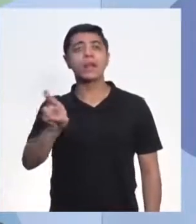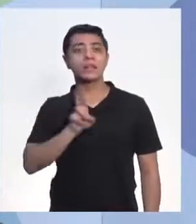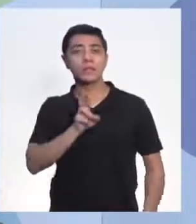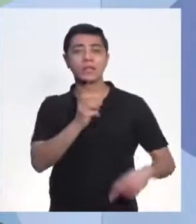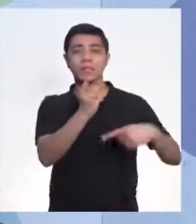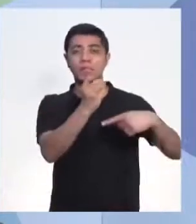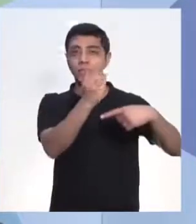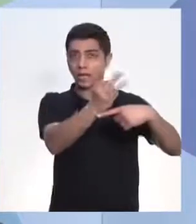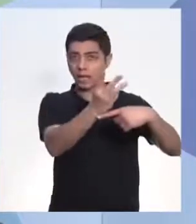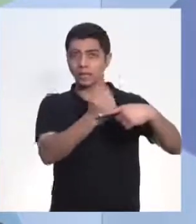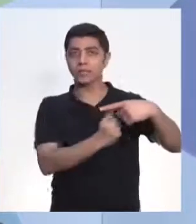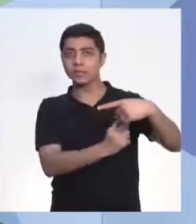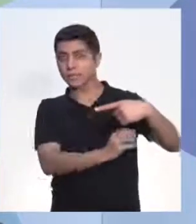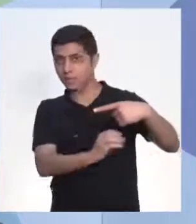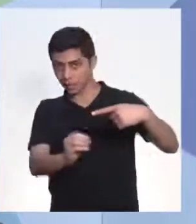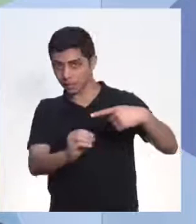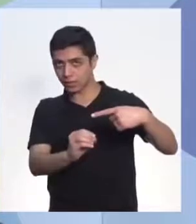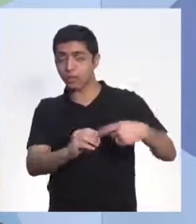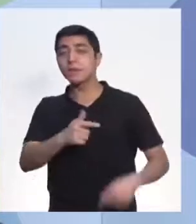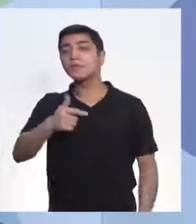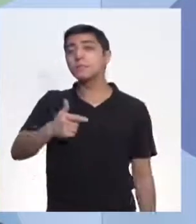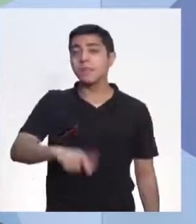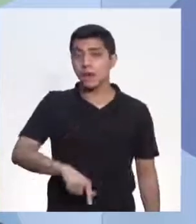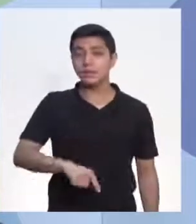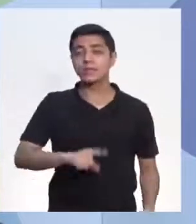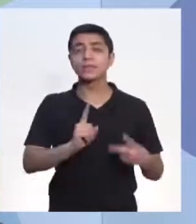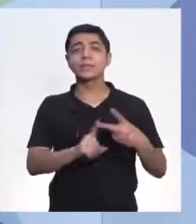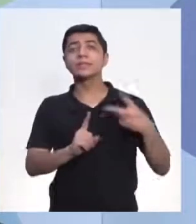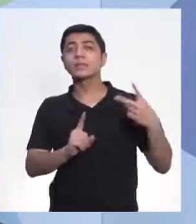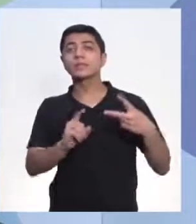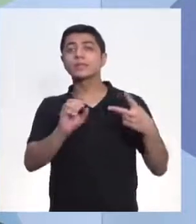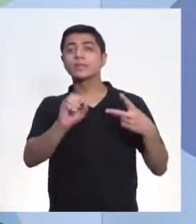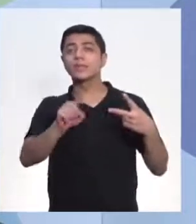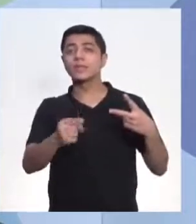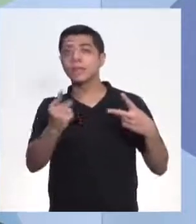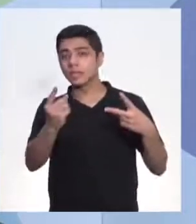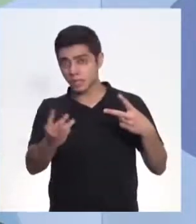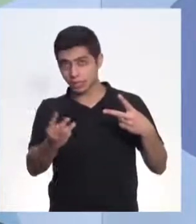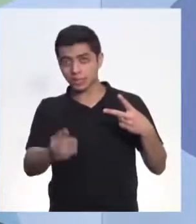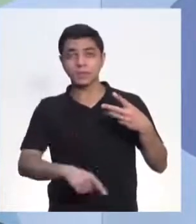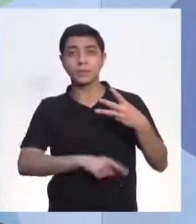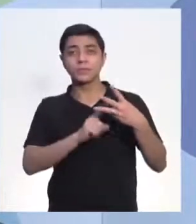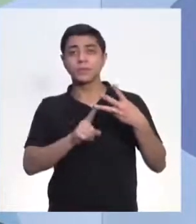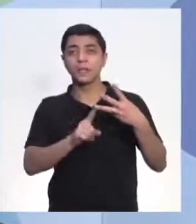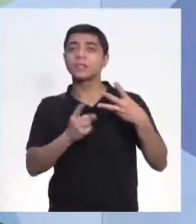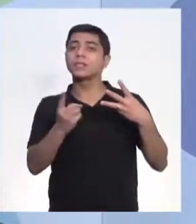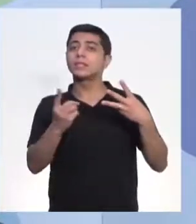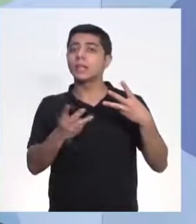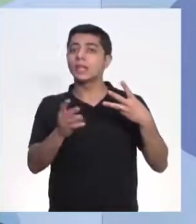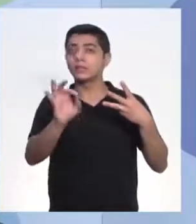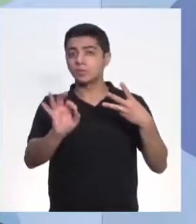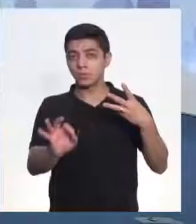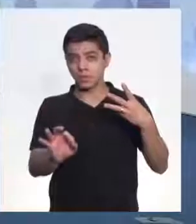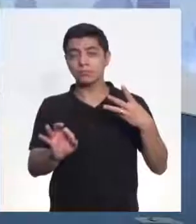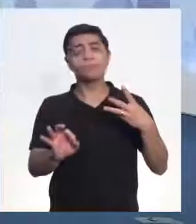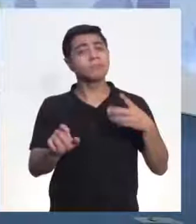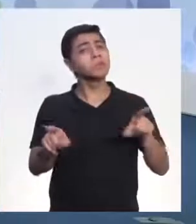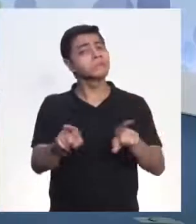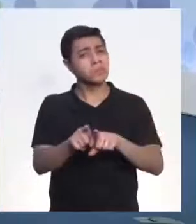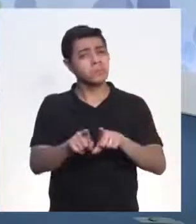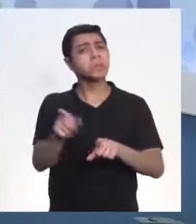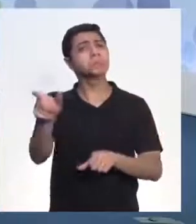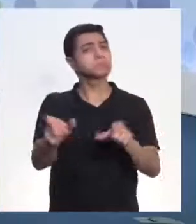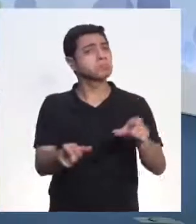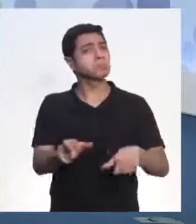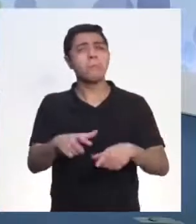100, 0,13, 13 centésimos e 13%, que foi a maioria aqui, ó, a